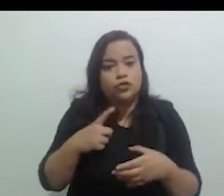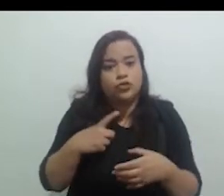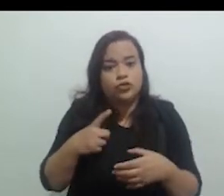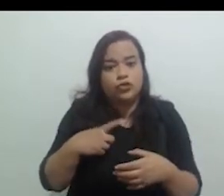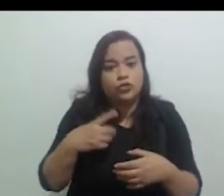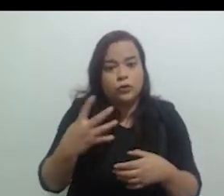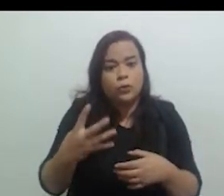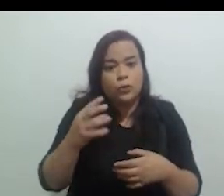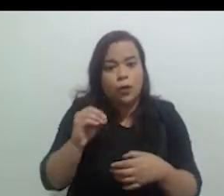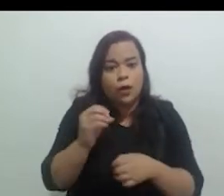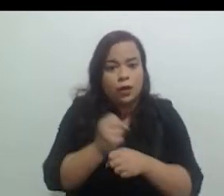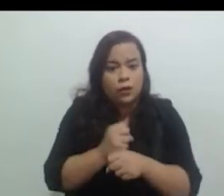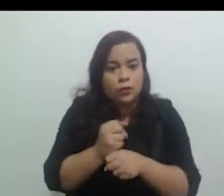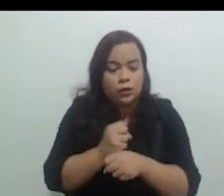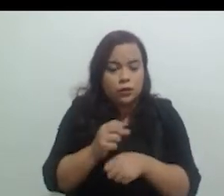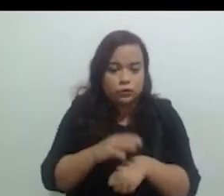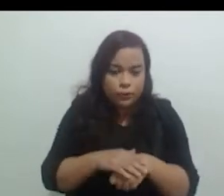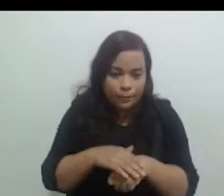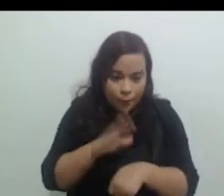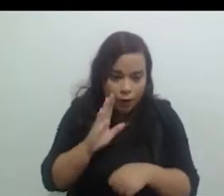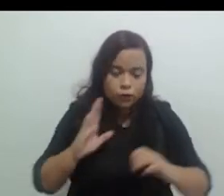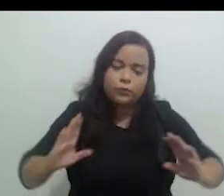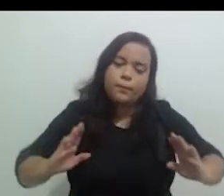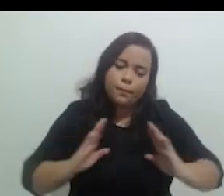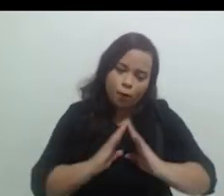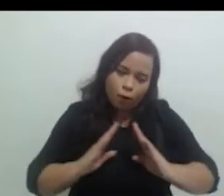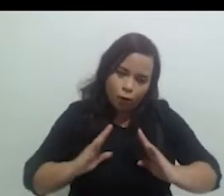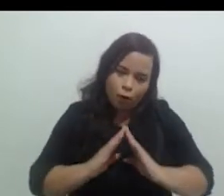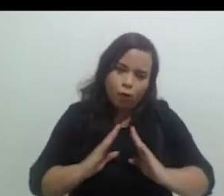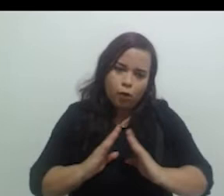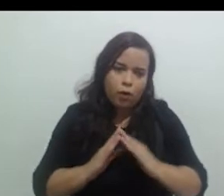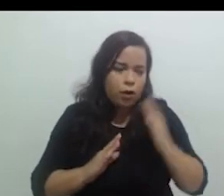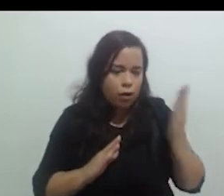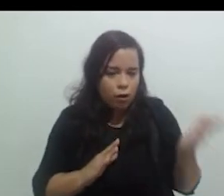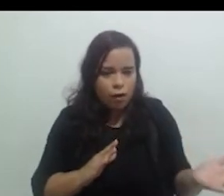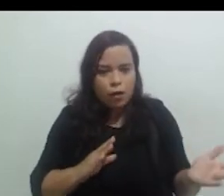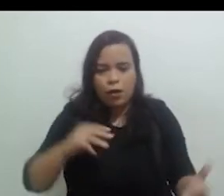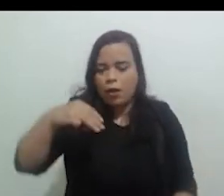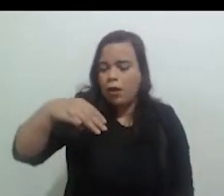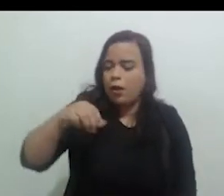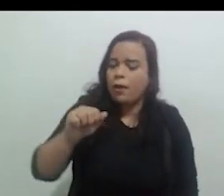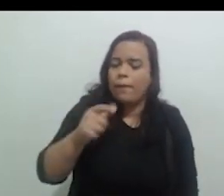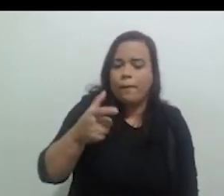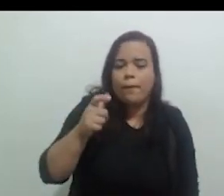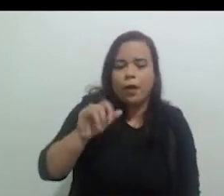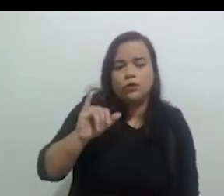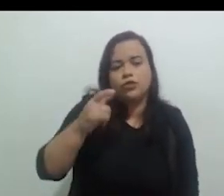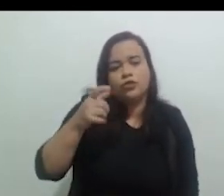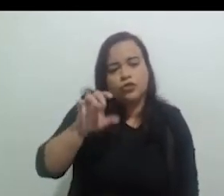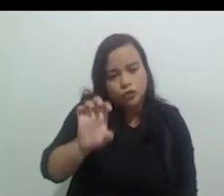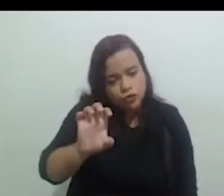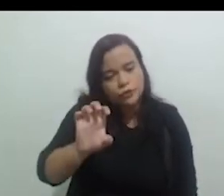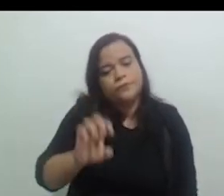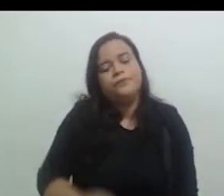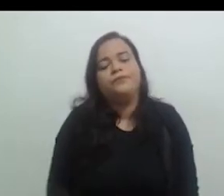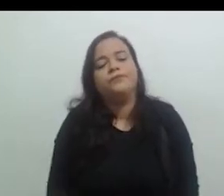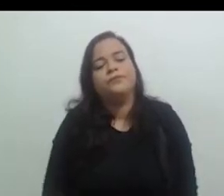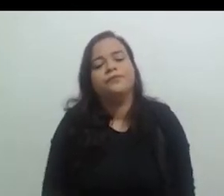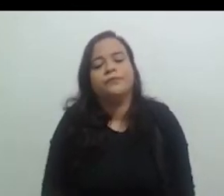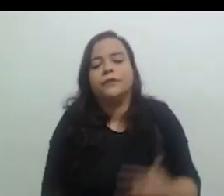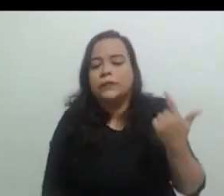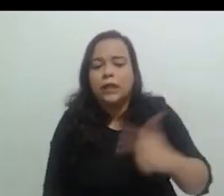residindo no imóvel denominado Machixe, sem nenhuma intervenção de